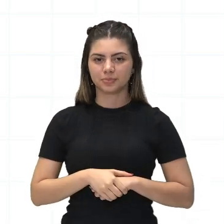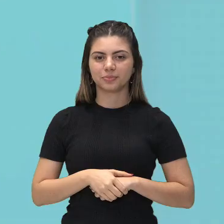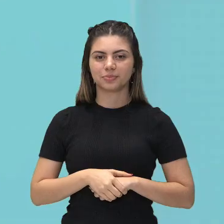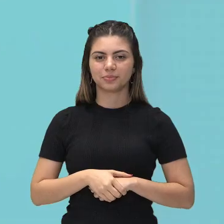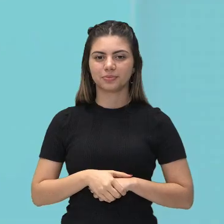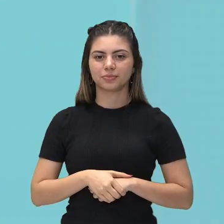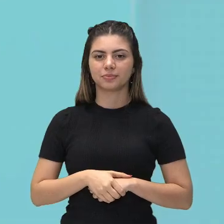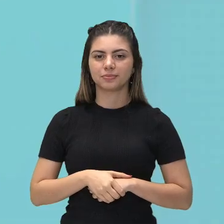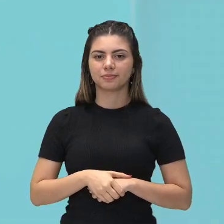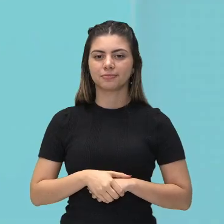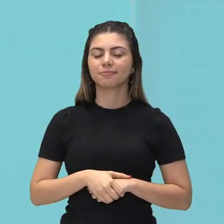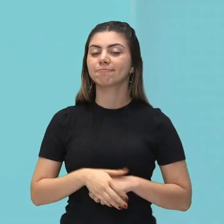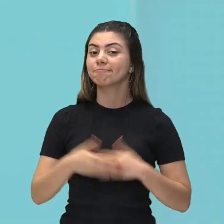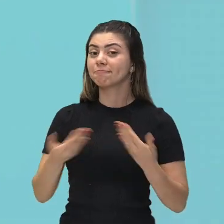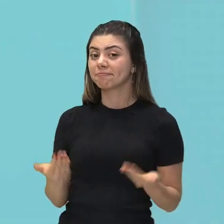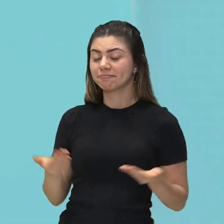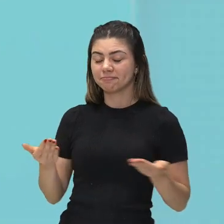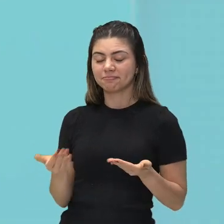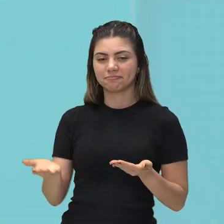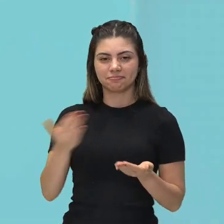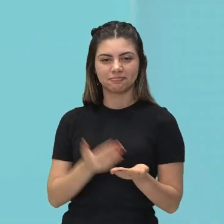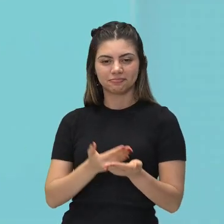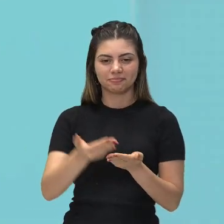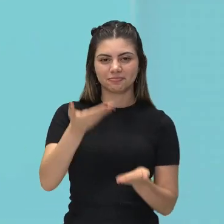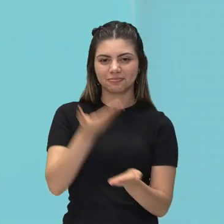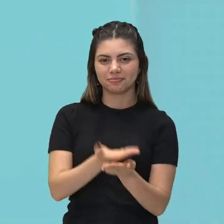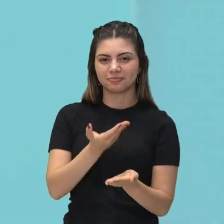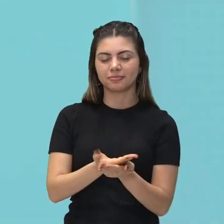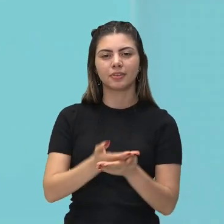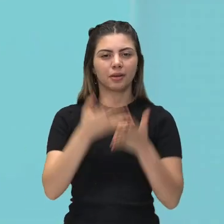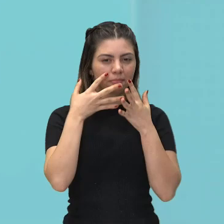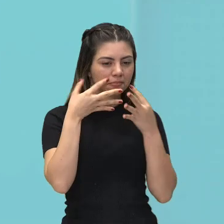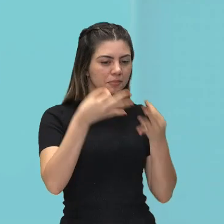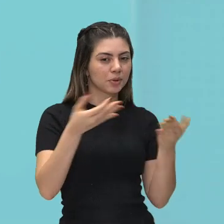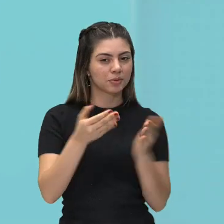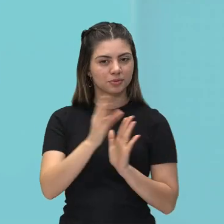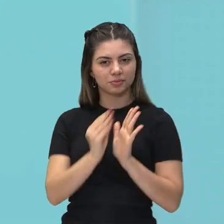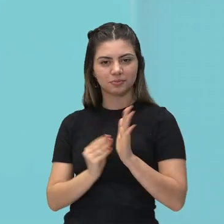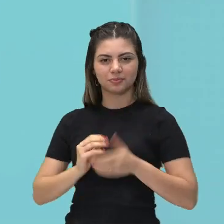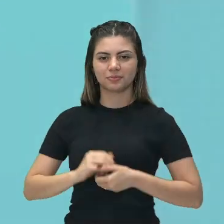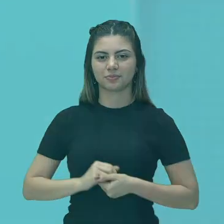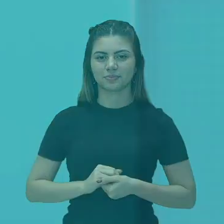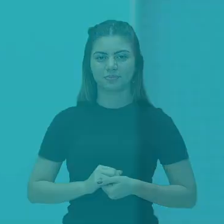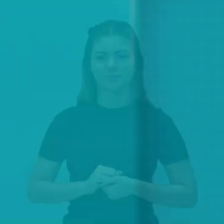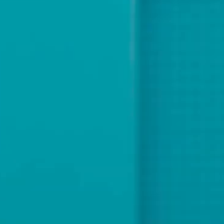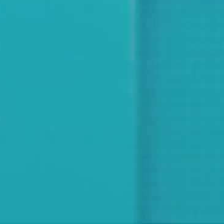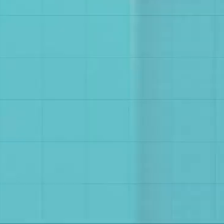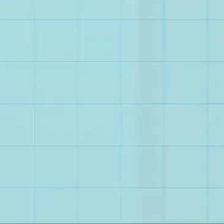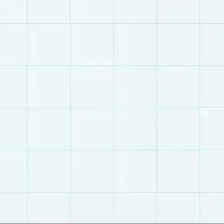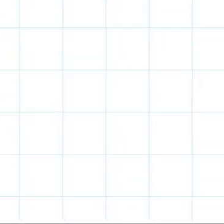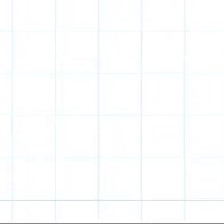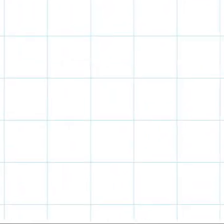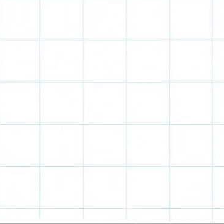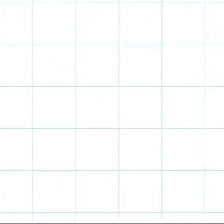avaliação. Então vamos lá para a nossa aula, ficar de olho no que nós temos hoje. Vamos para a aula.